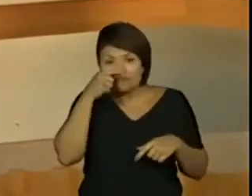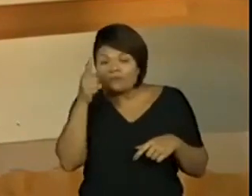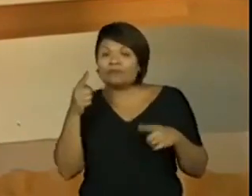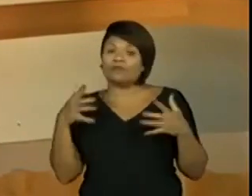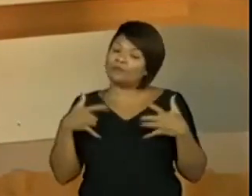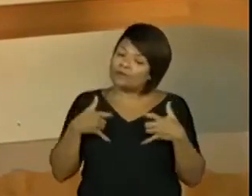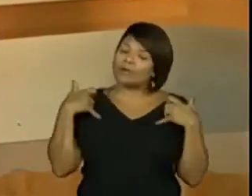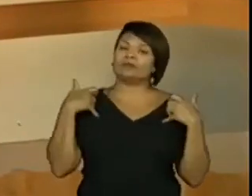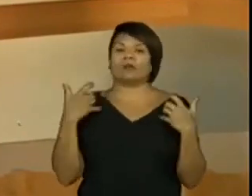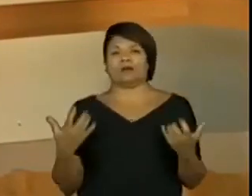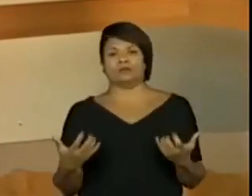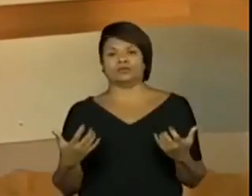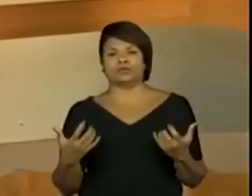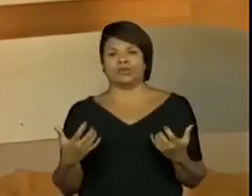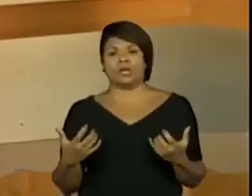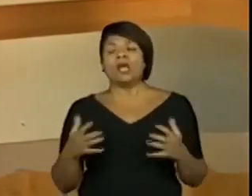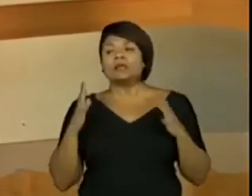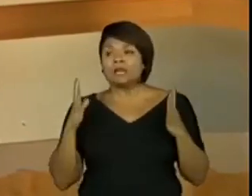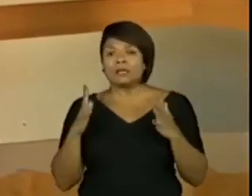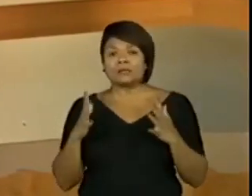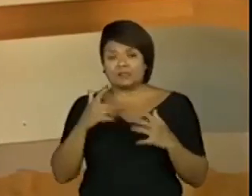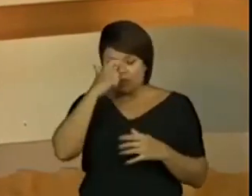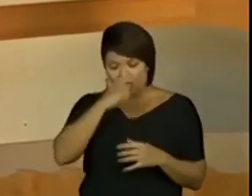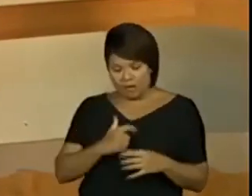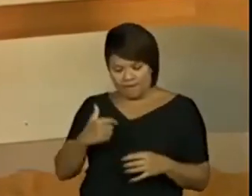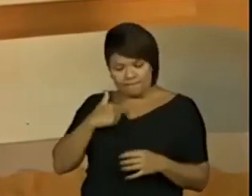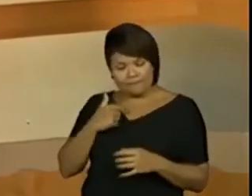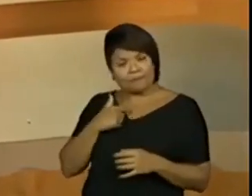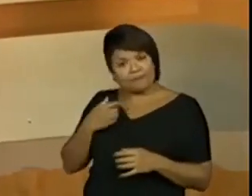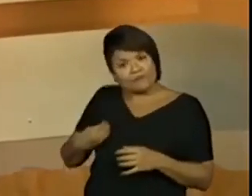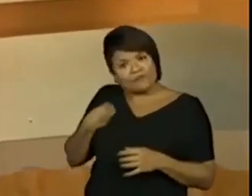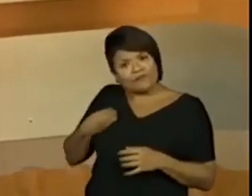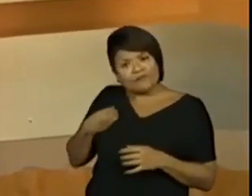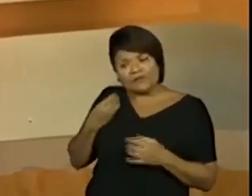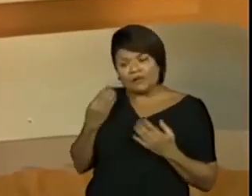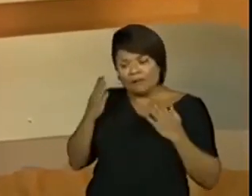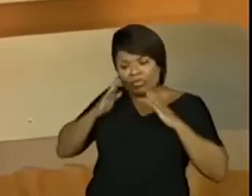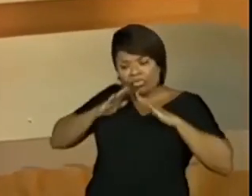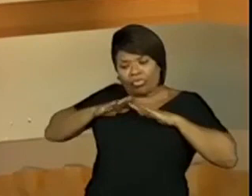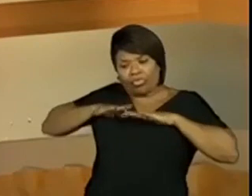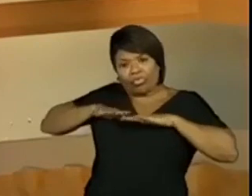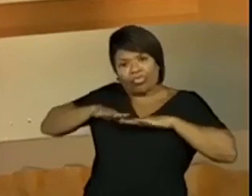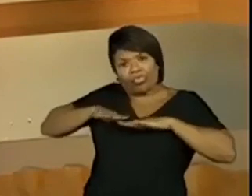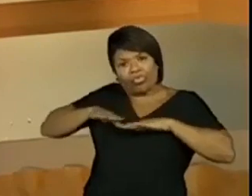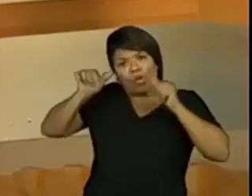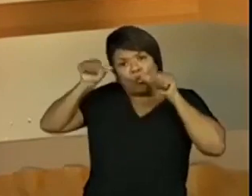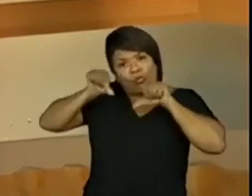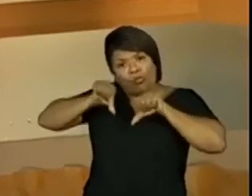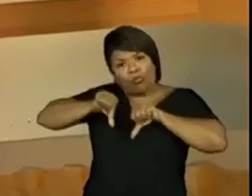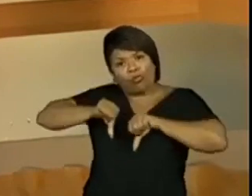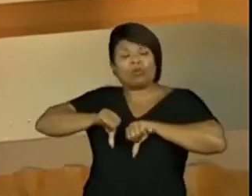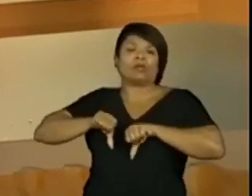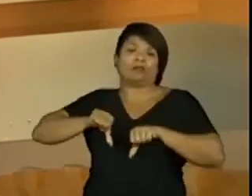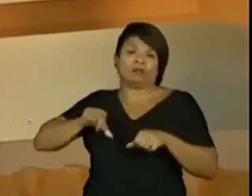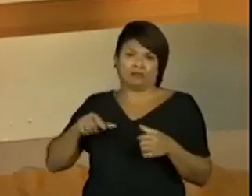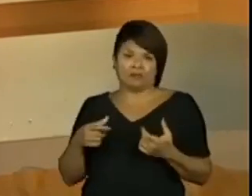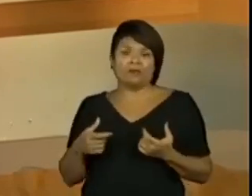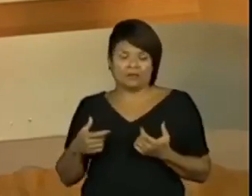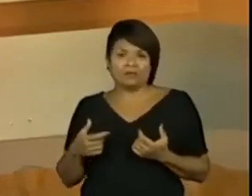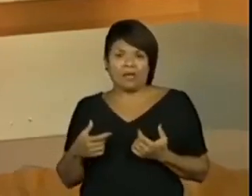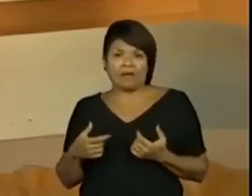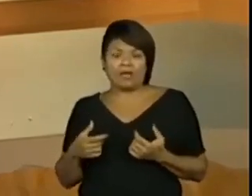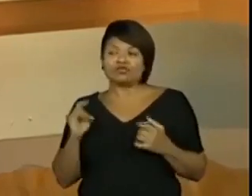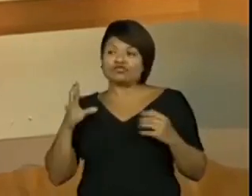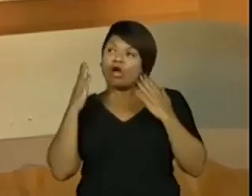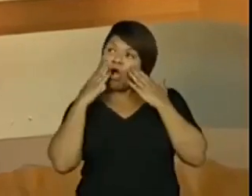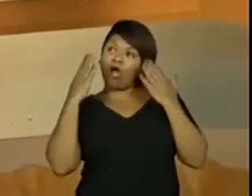tempo da pessoa e a sua vida em si, né? Então, falar sobre